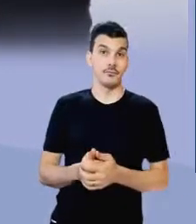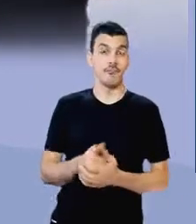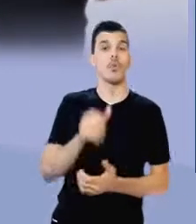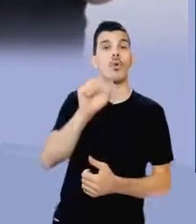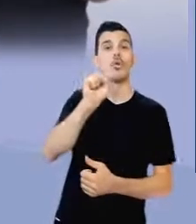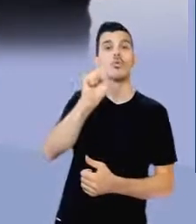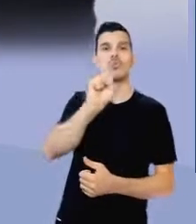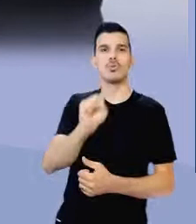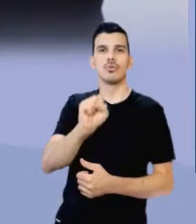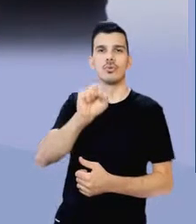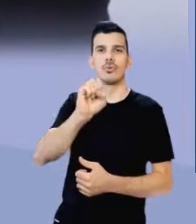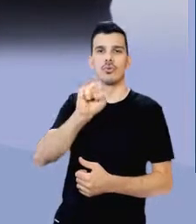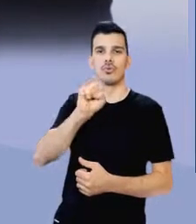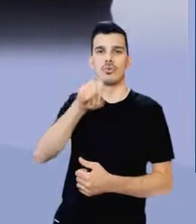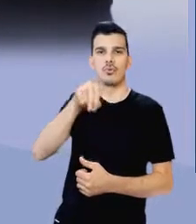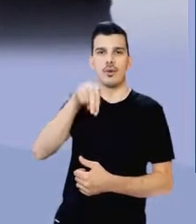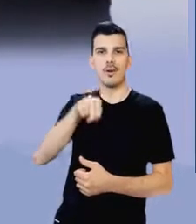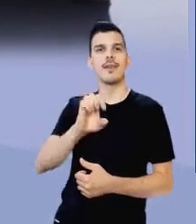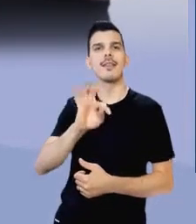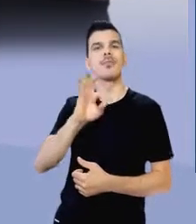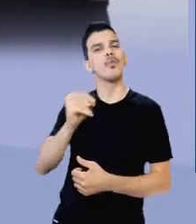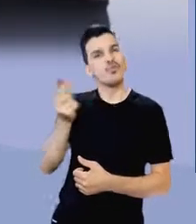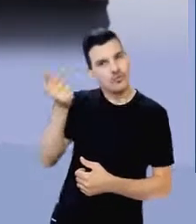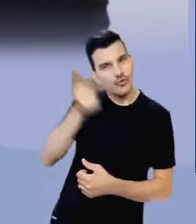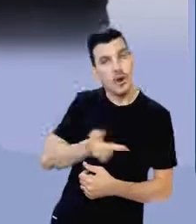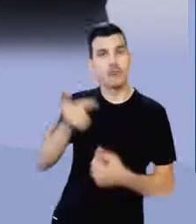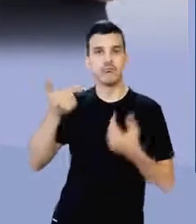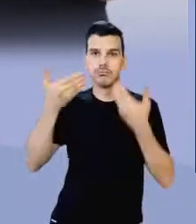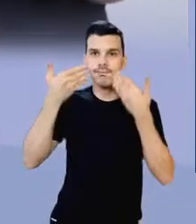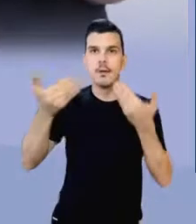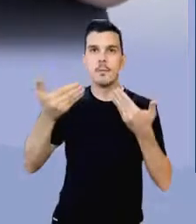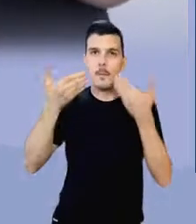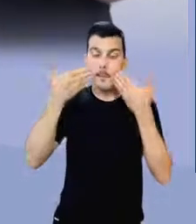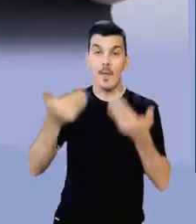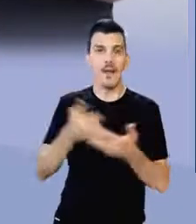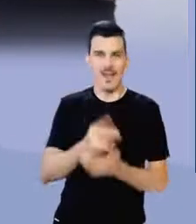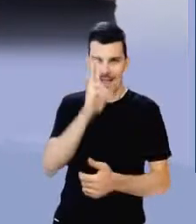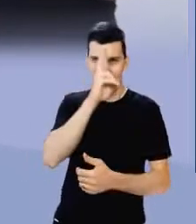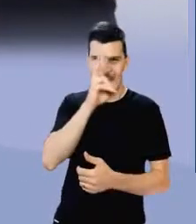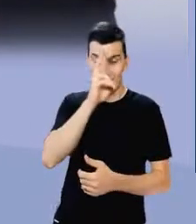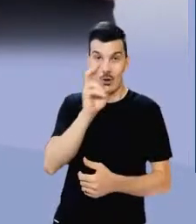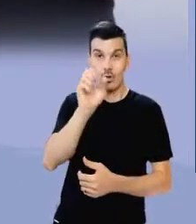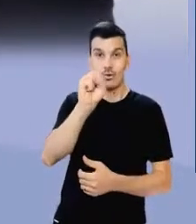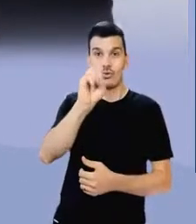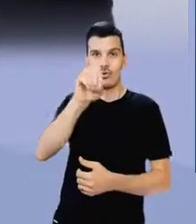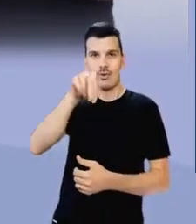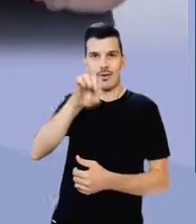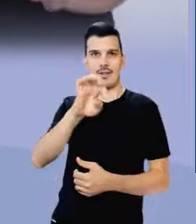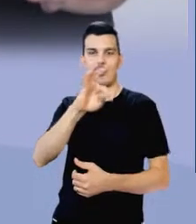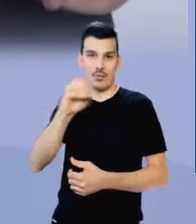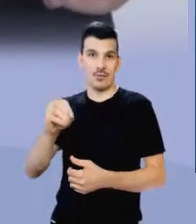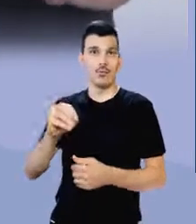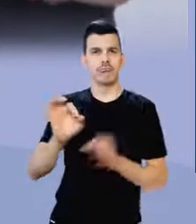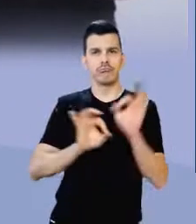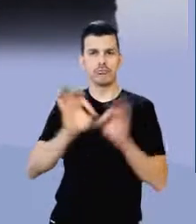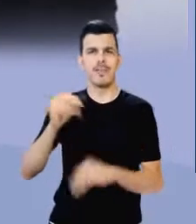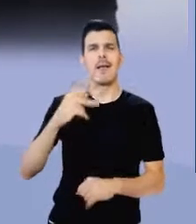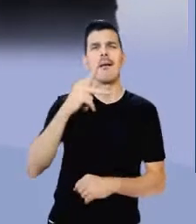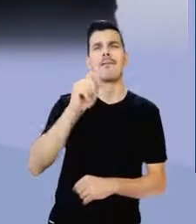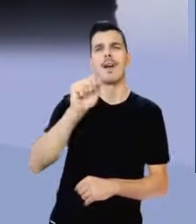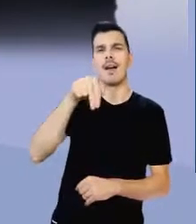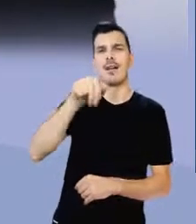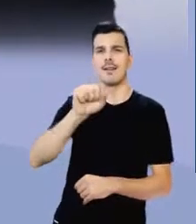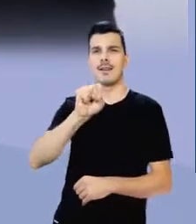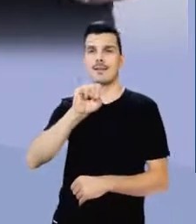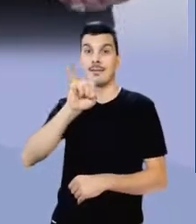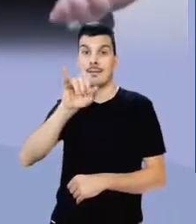os sonetos voltam com todo o vigor. Você se lembra que os sonetos eram feitos pelos parnasianos, que